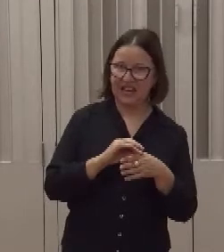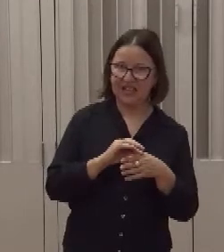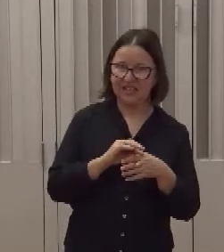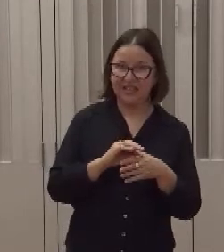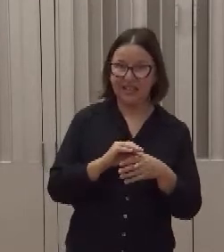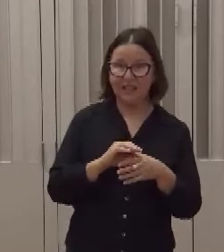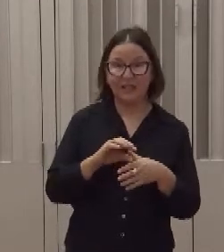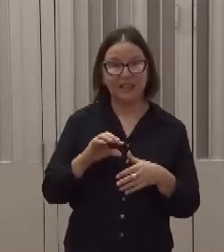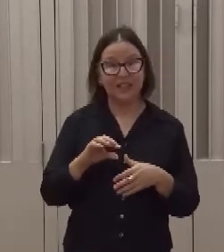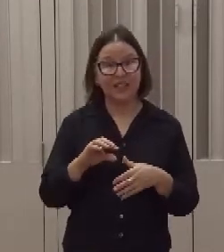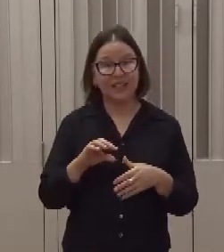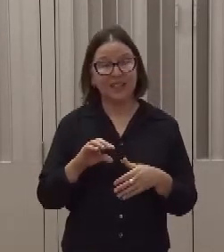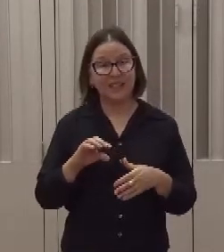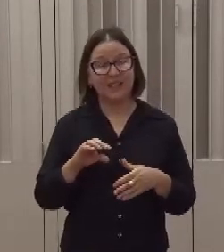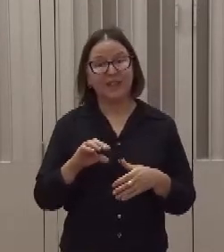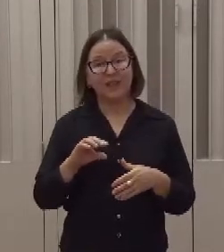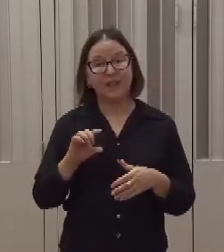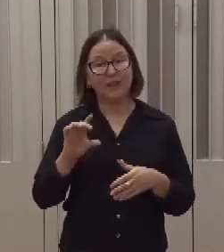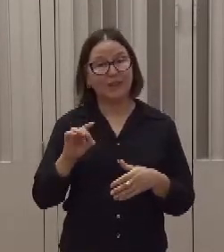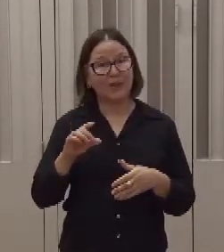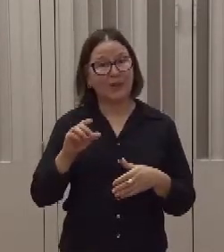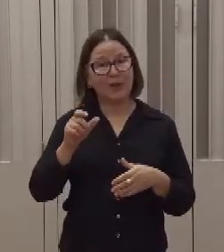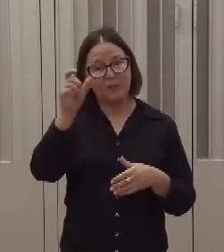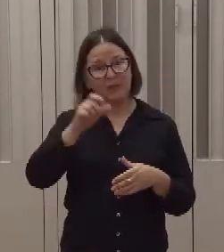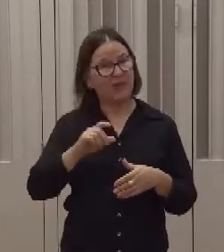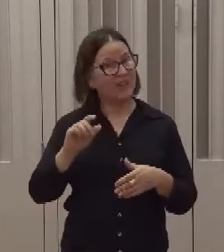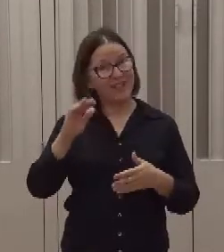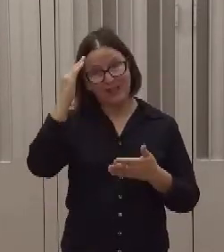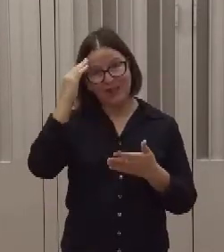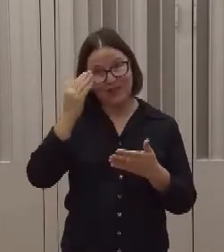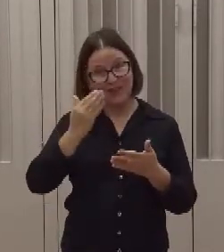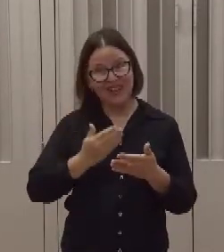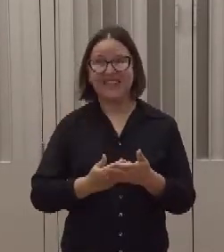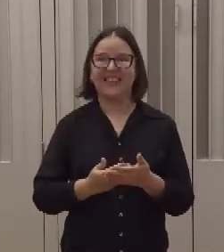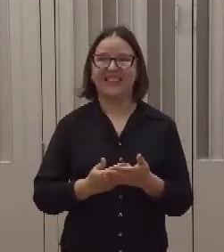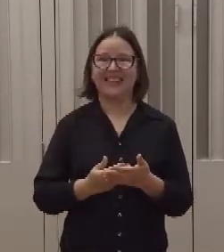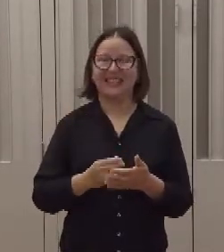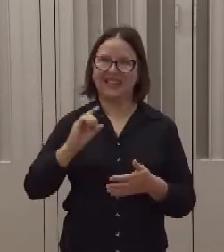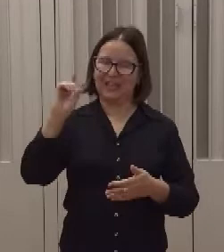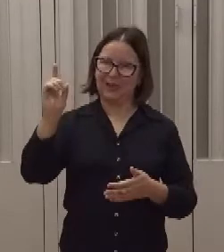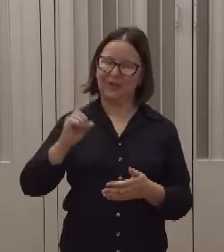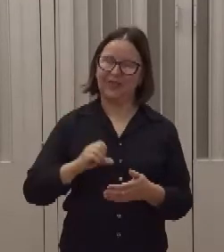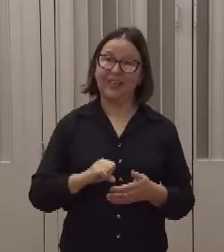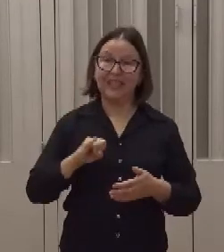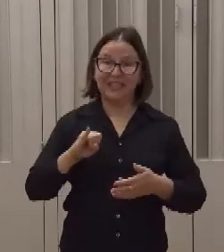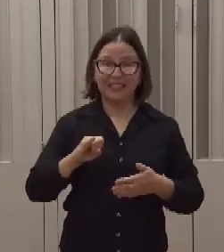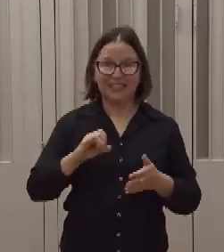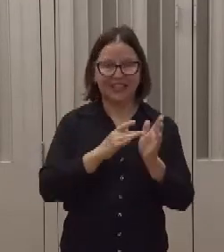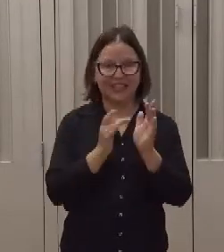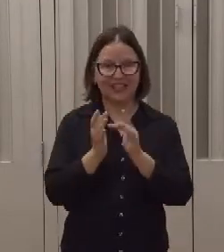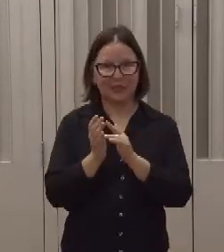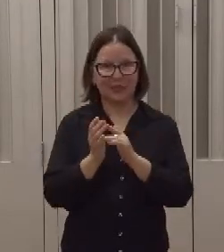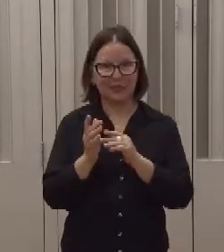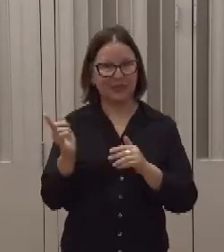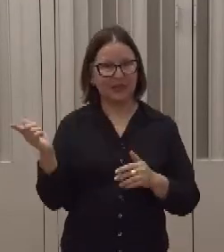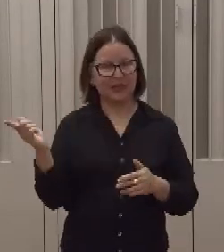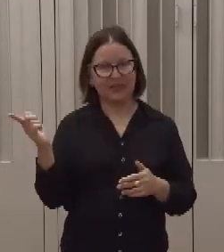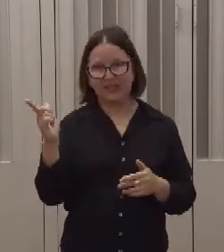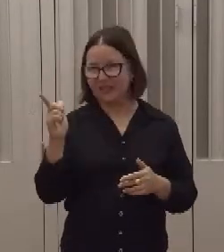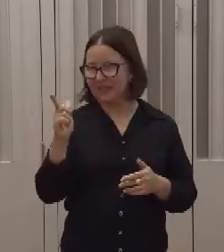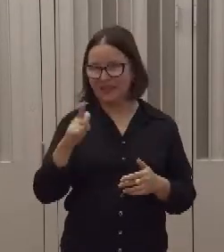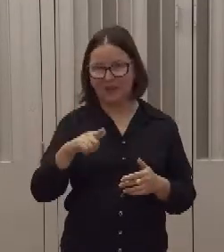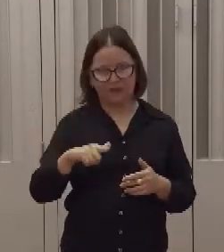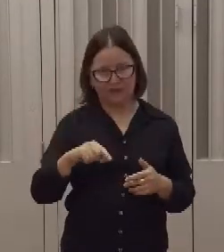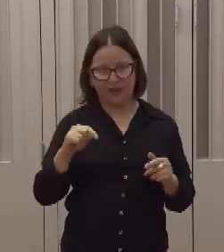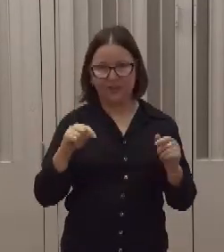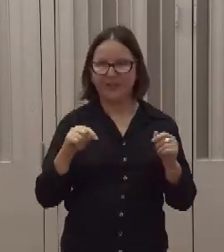do alto, pelo Espírito Santo, ele não teria vindo da parte de Deus, mas da parte de Adão. Se